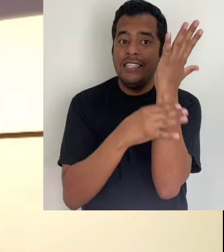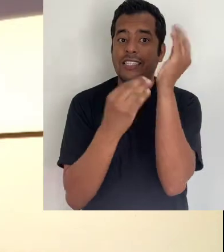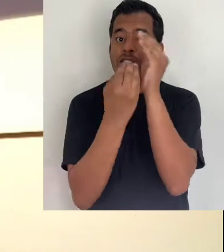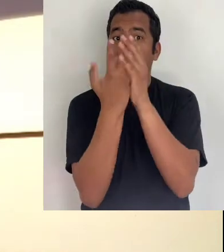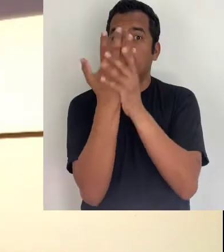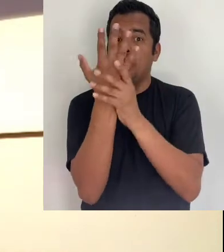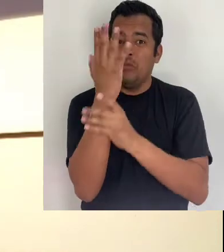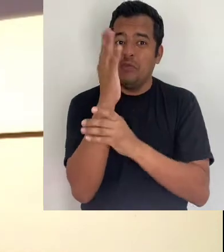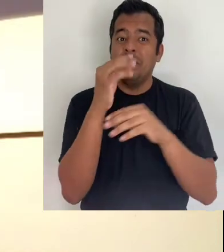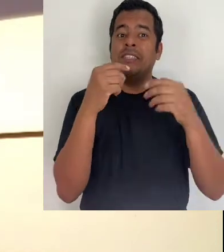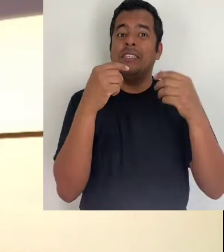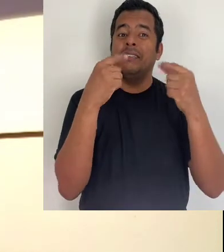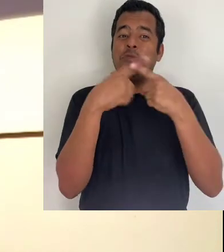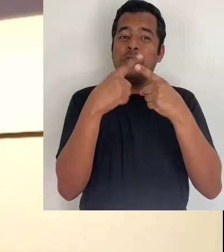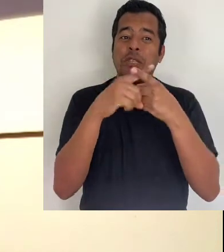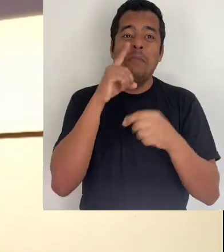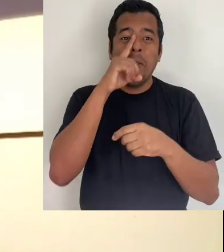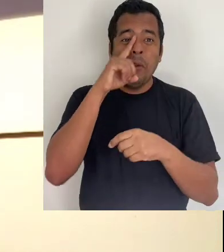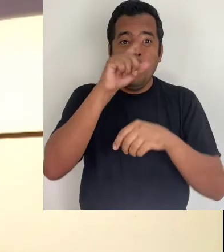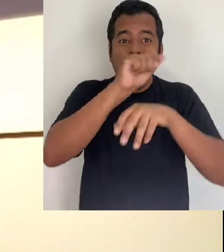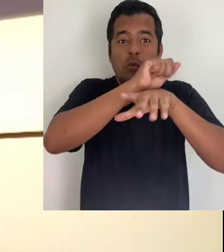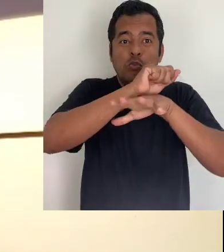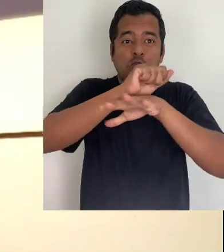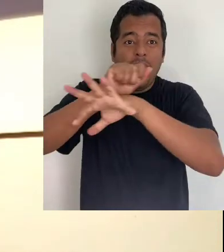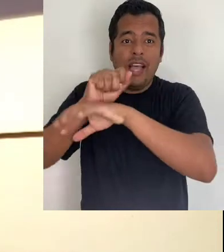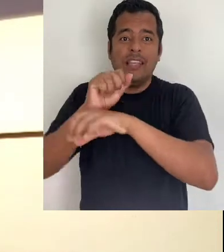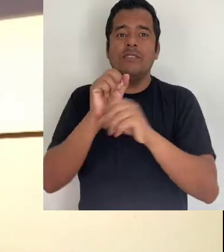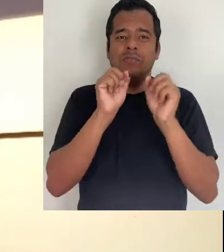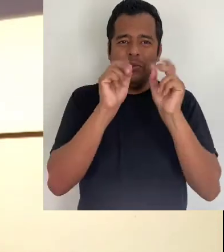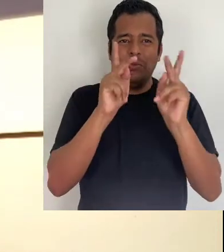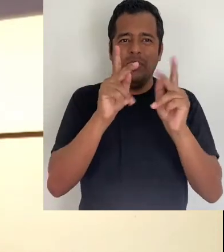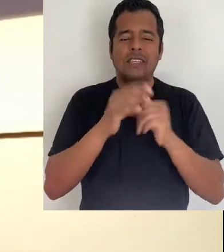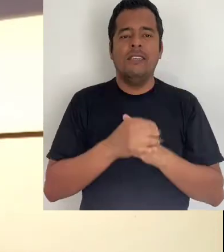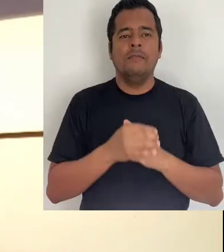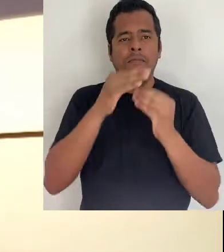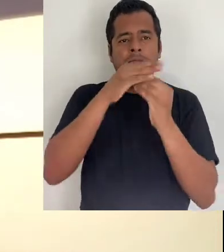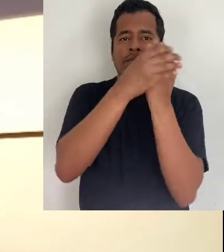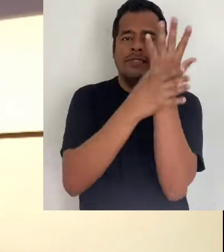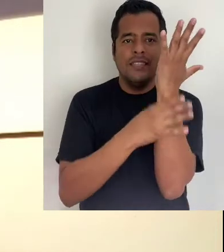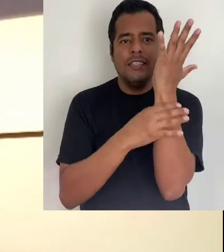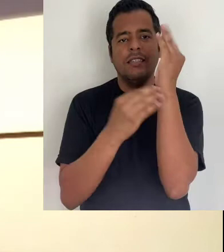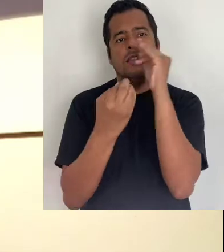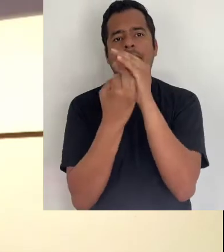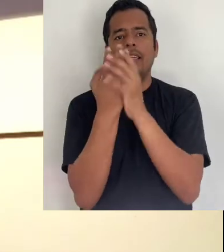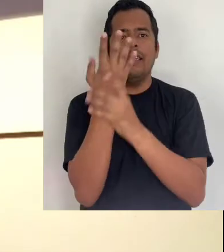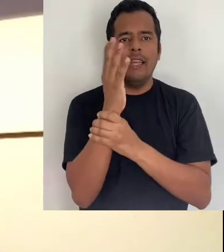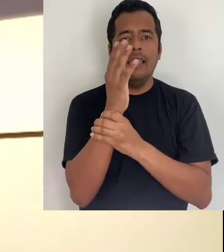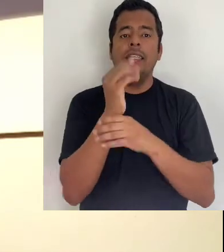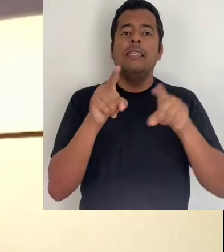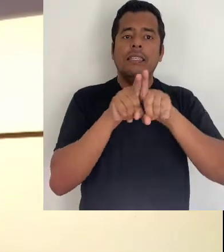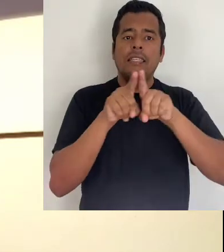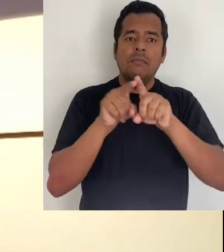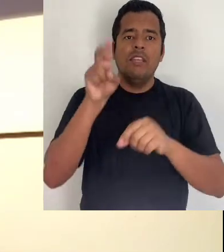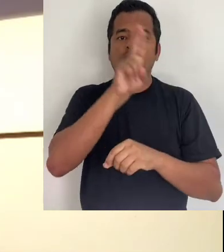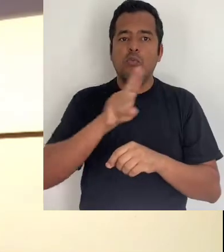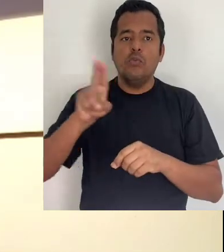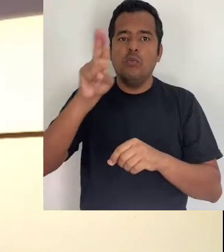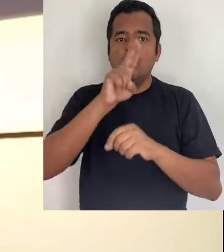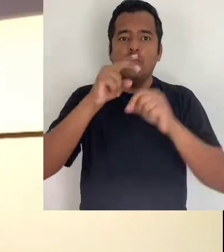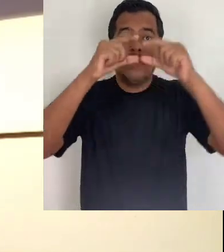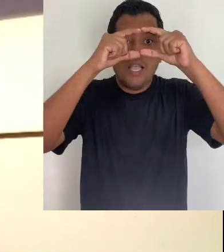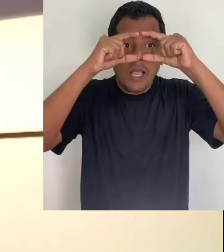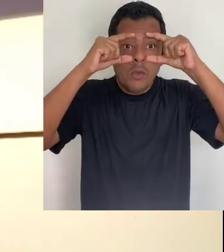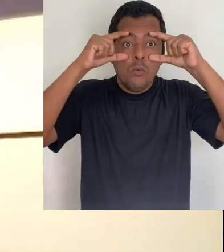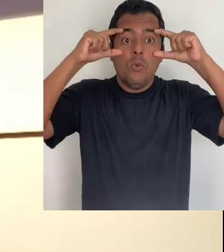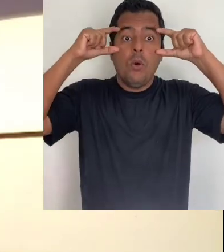as luvas, porque a gente vai estar mexendo com ácido sulfúrico concentrado, tá? Então, colocar as luvas e também